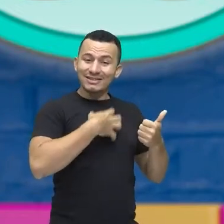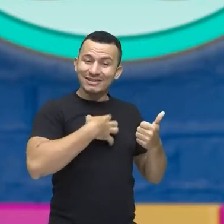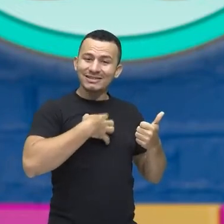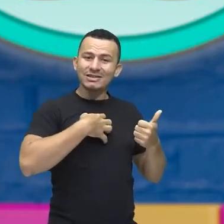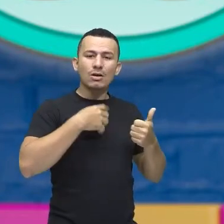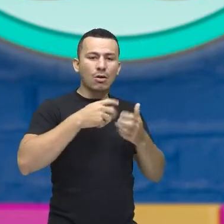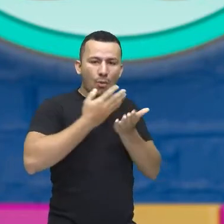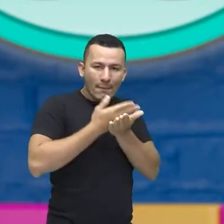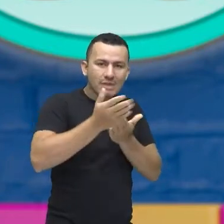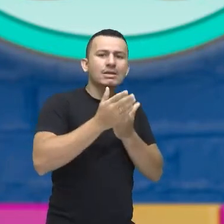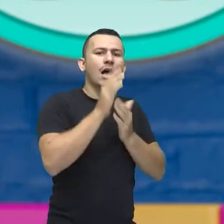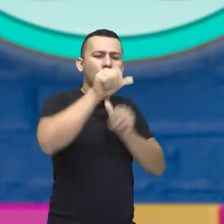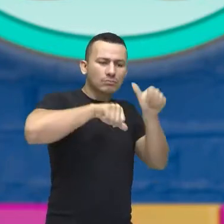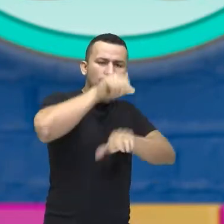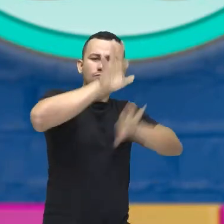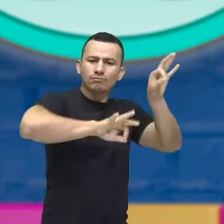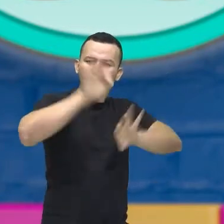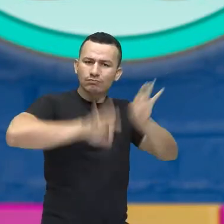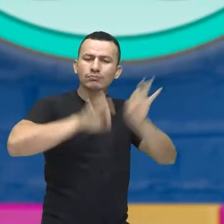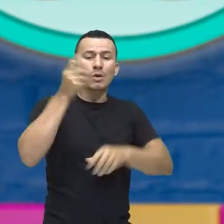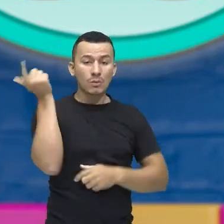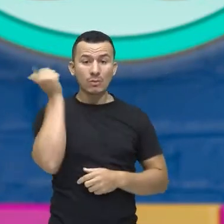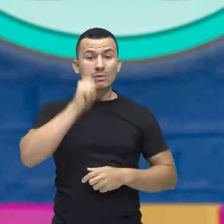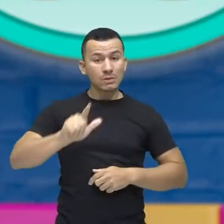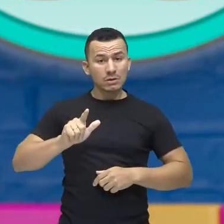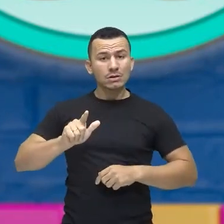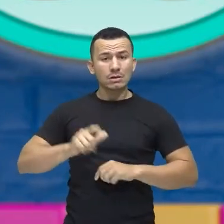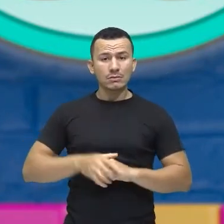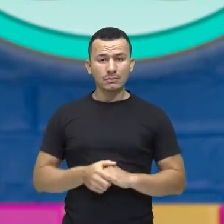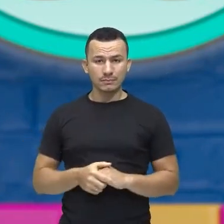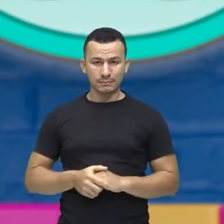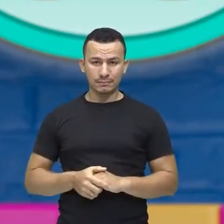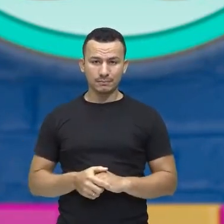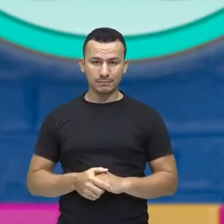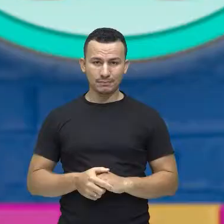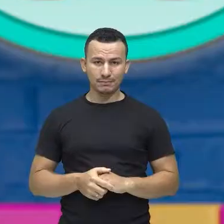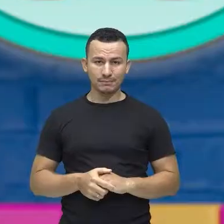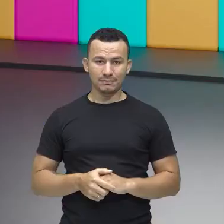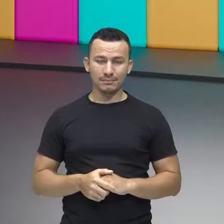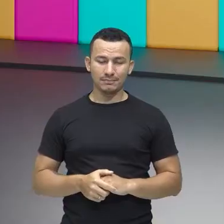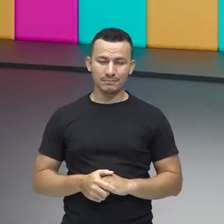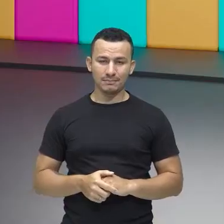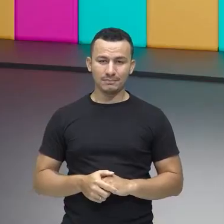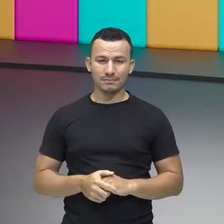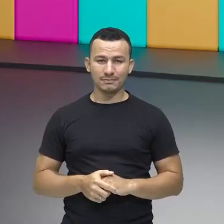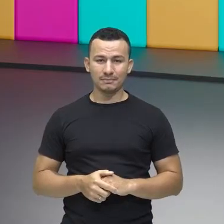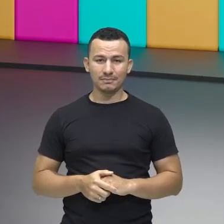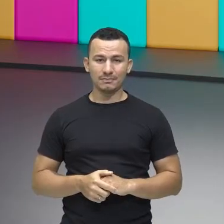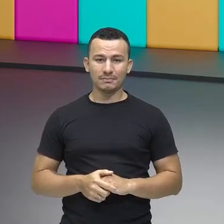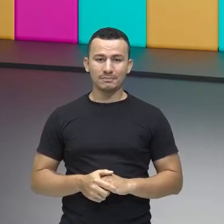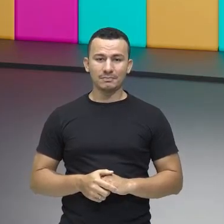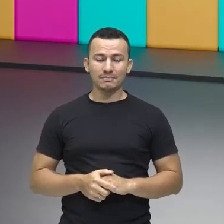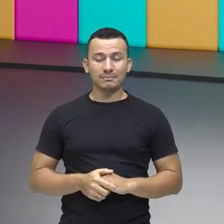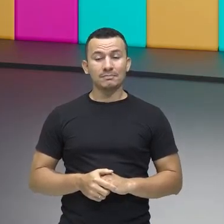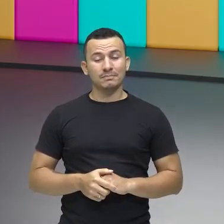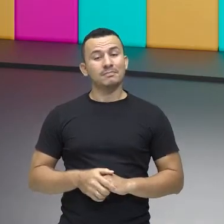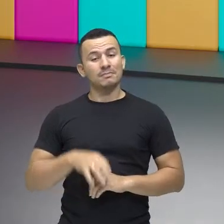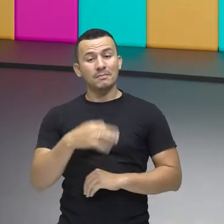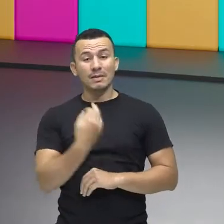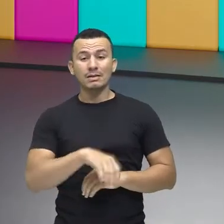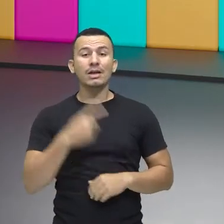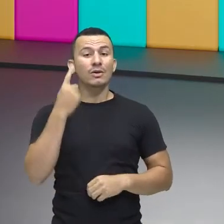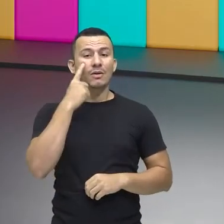meus pensamentos, pensar sobre os meus pensamentos para transformá-los. Olha só, Afonso, e pensando nisso, a gente tem aqui